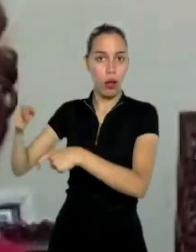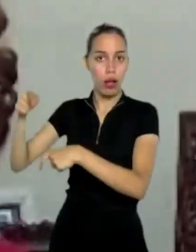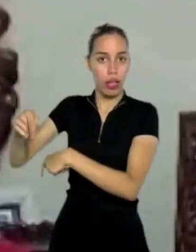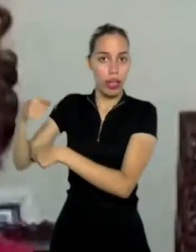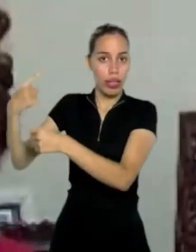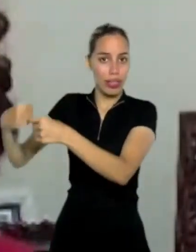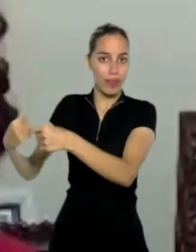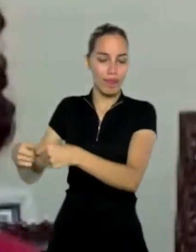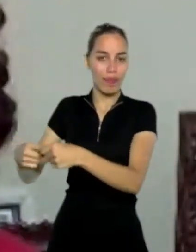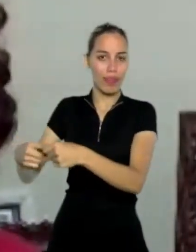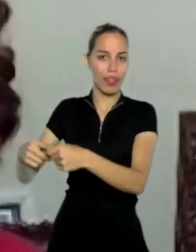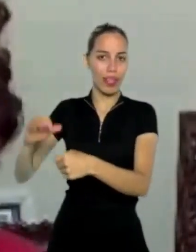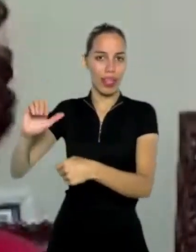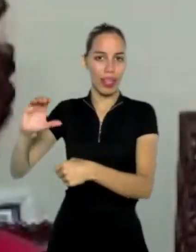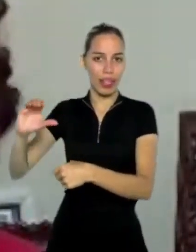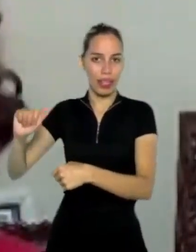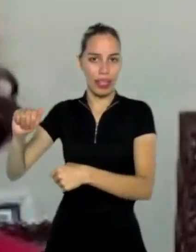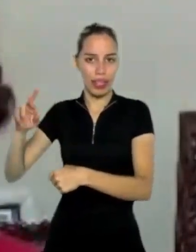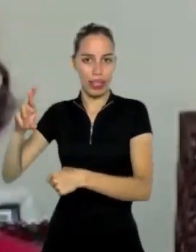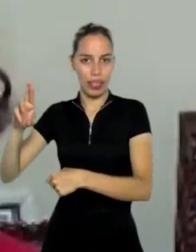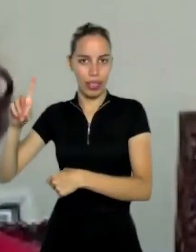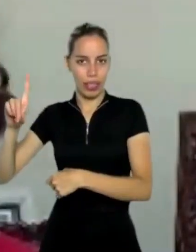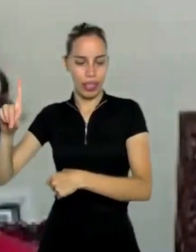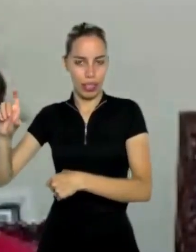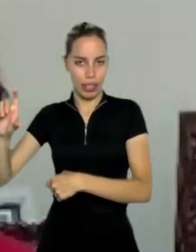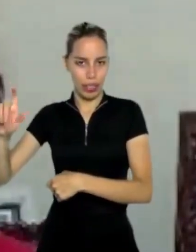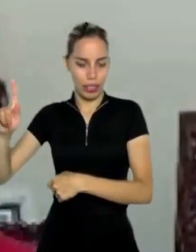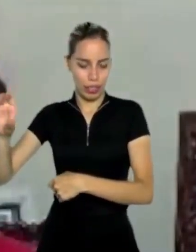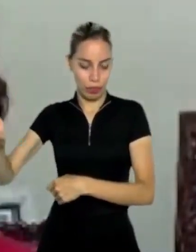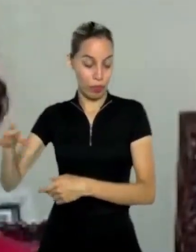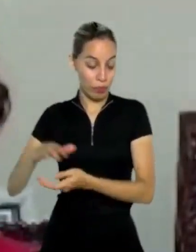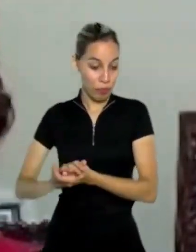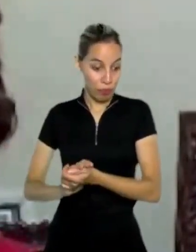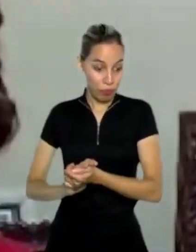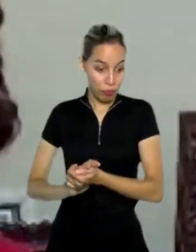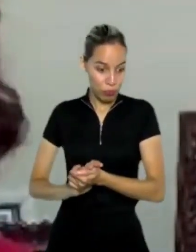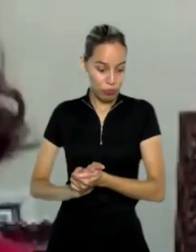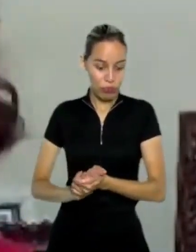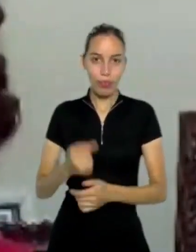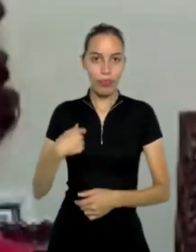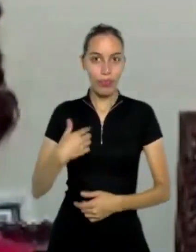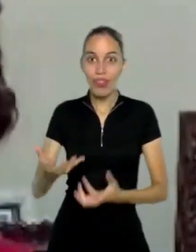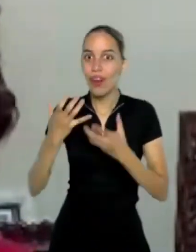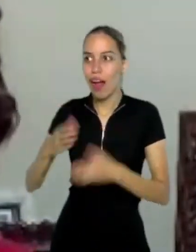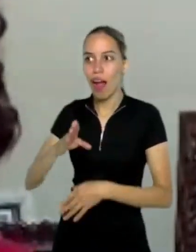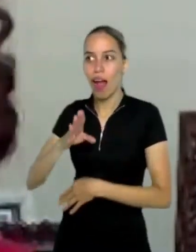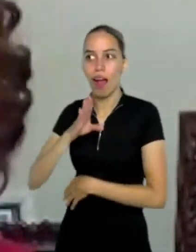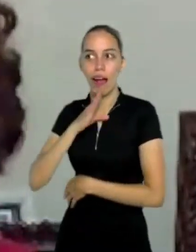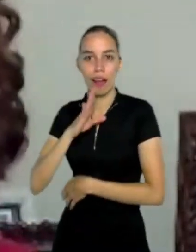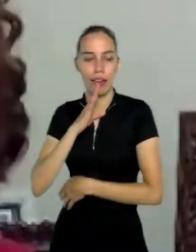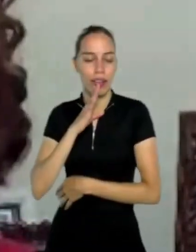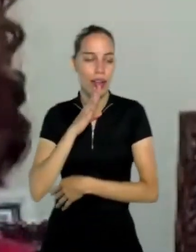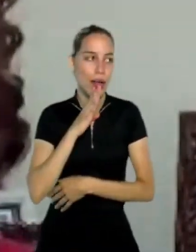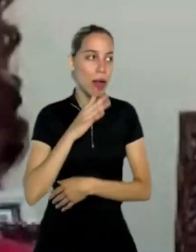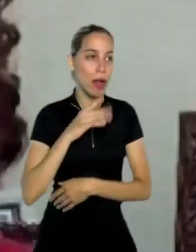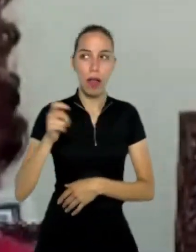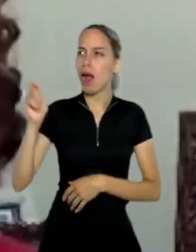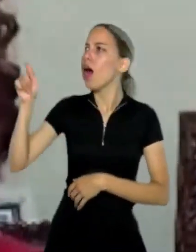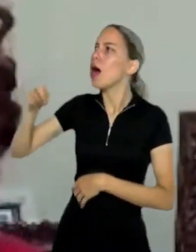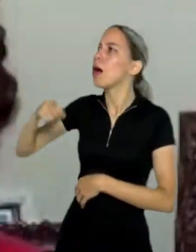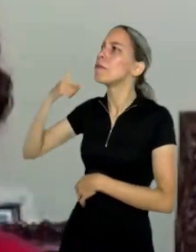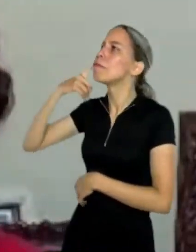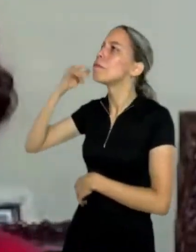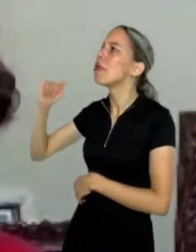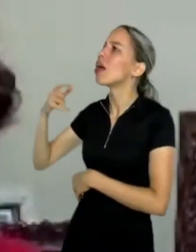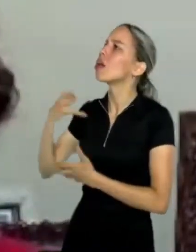criança, eu fiquei muito, muito doida assim para conhecê-la. E eu fiz meu pai me levar na casa dela para conhecer,